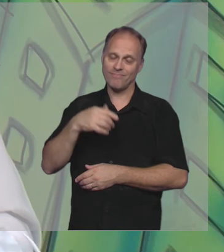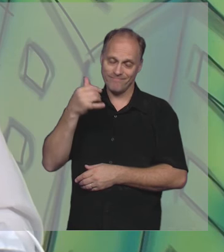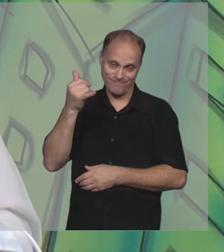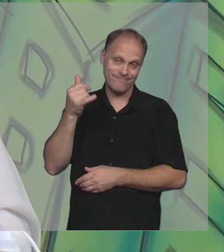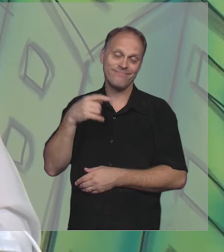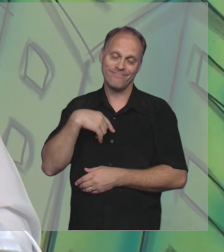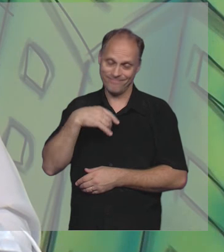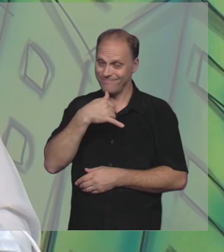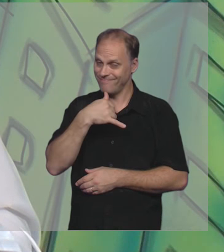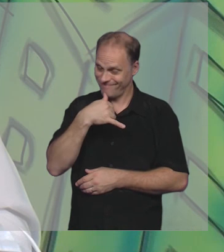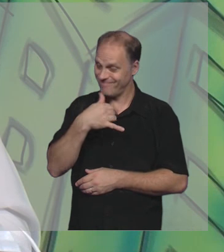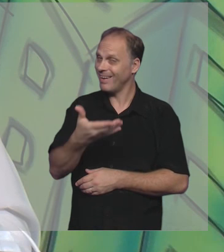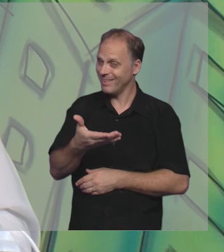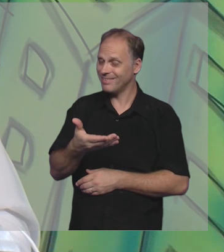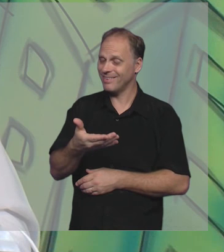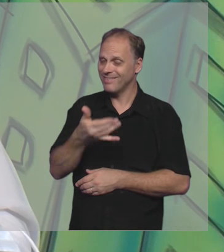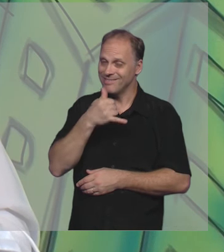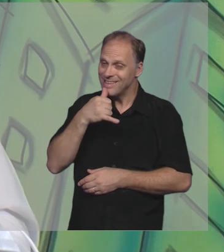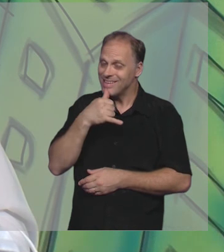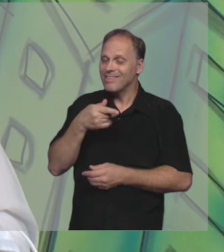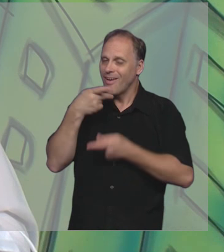infeliz